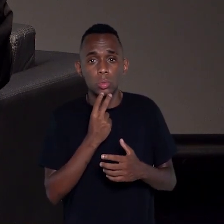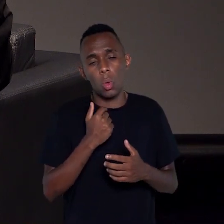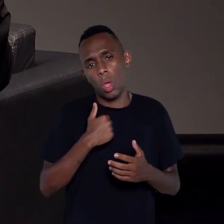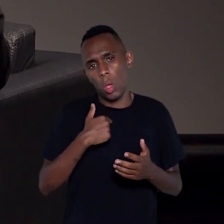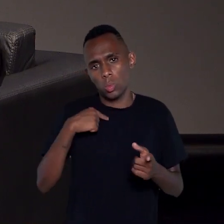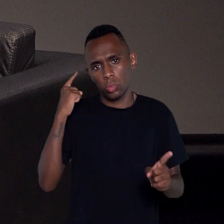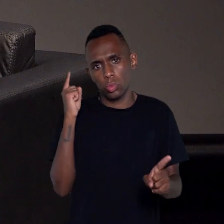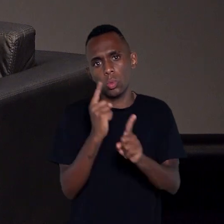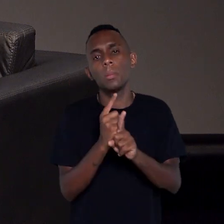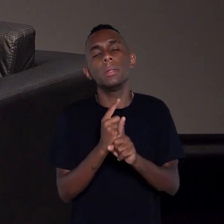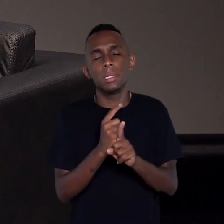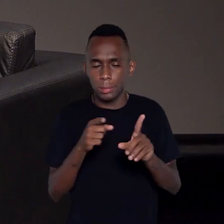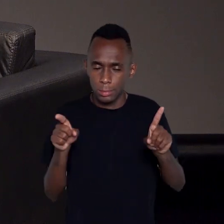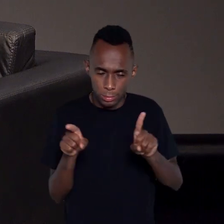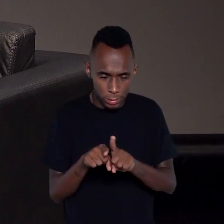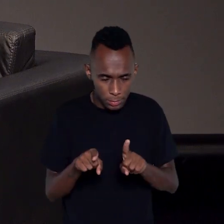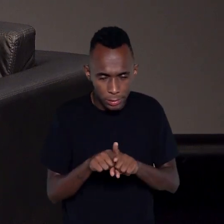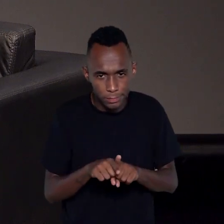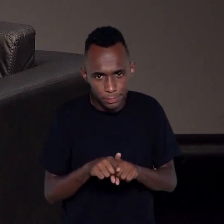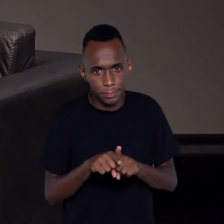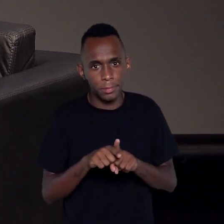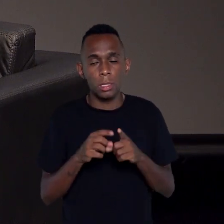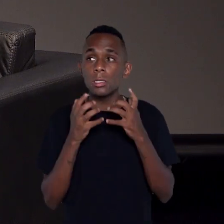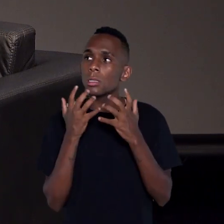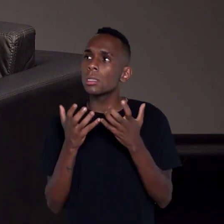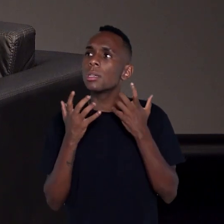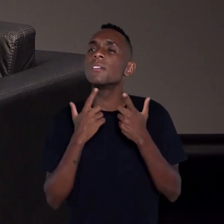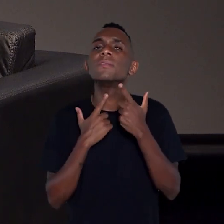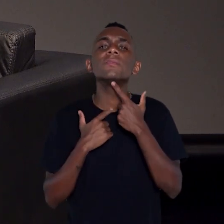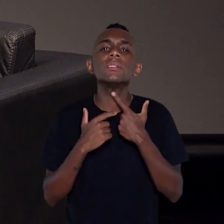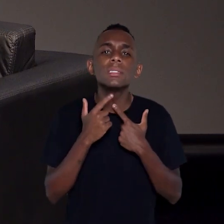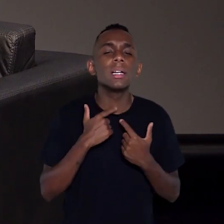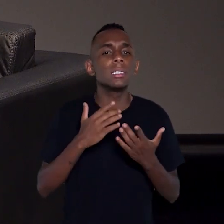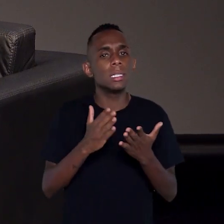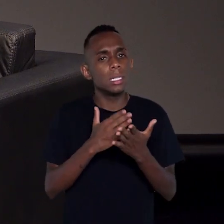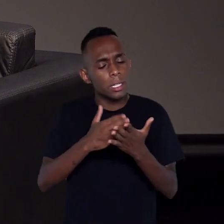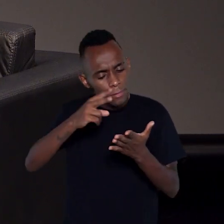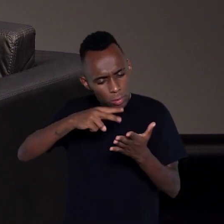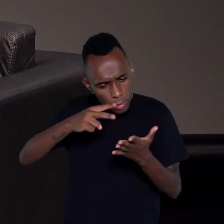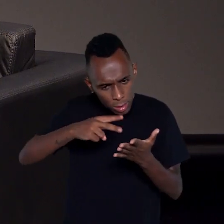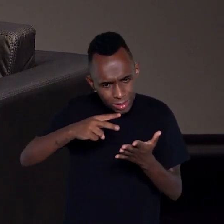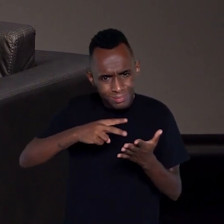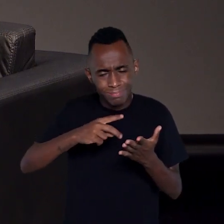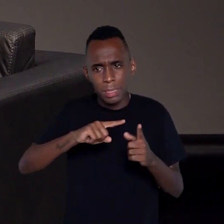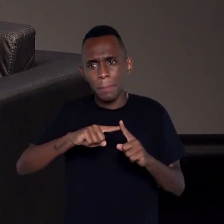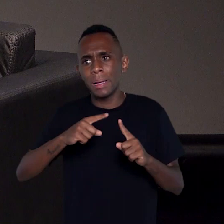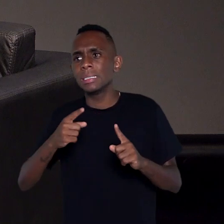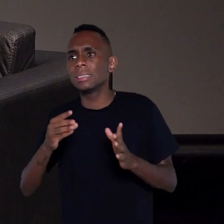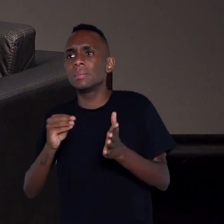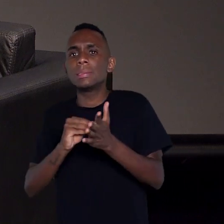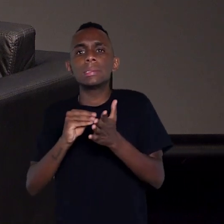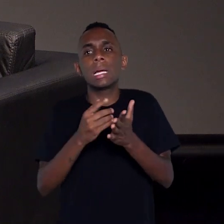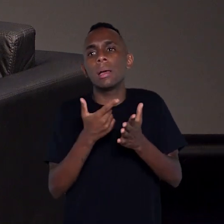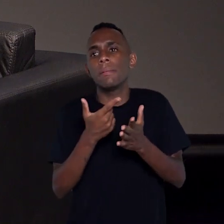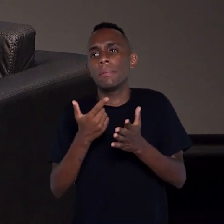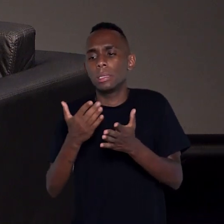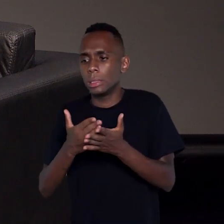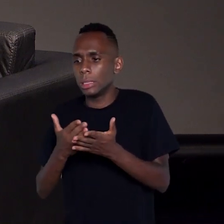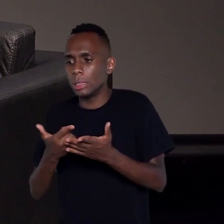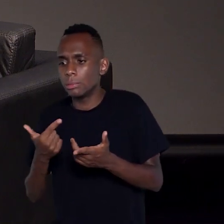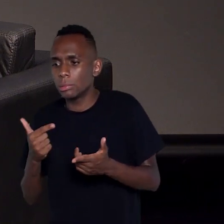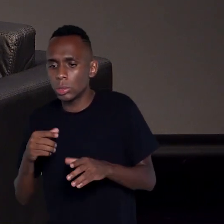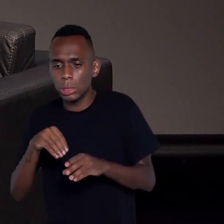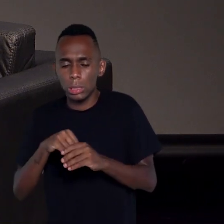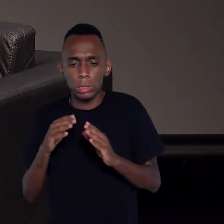era o verbete da enciclopédia, e aí eu quis ler este livro, e não tinha livro, mas tinha um